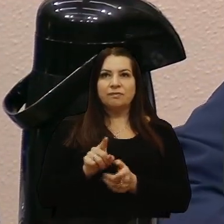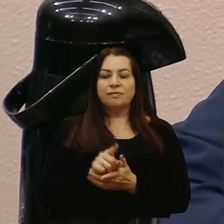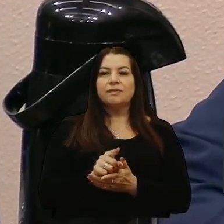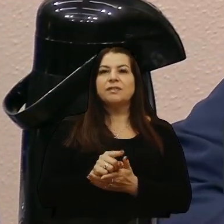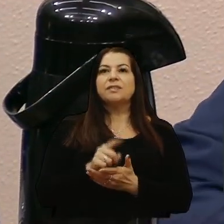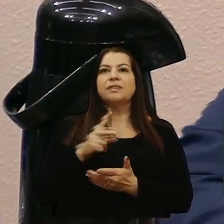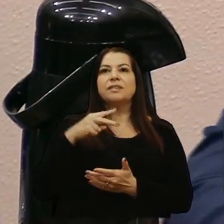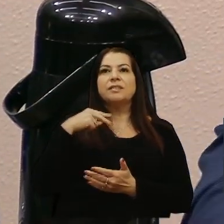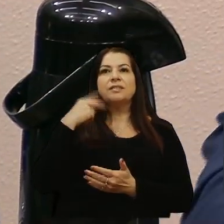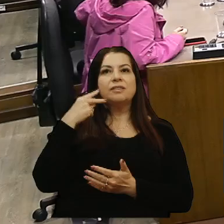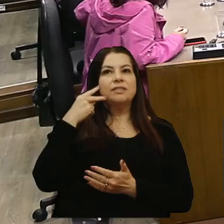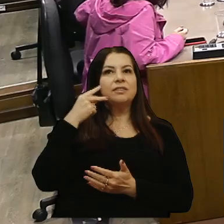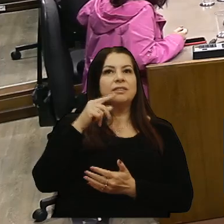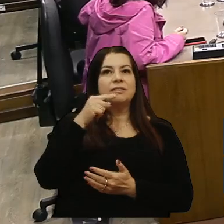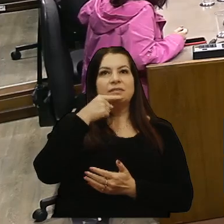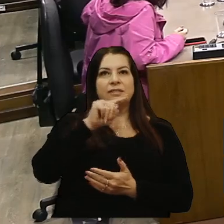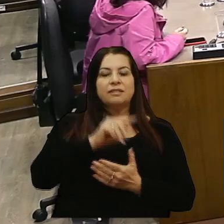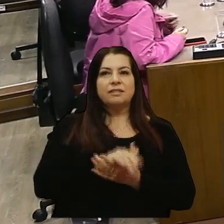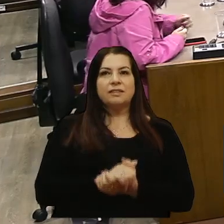vereador Caleb Garbim.